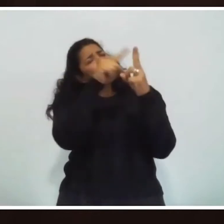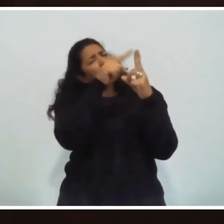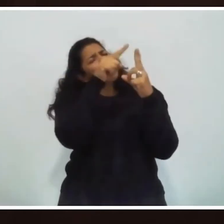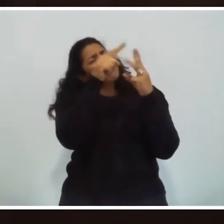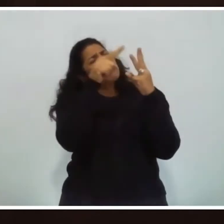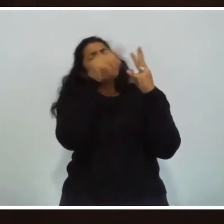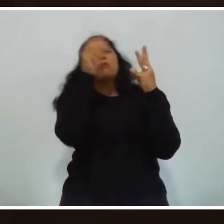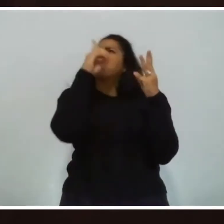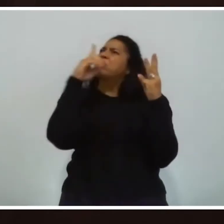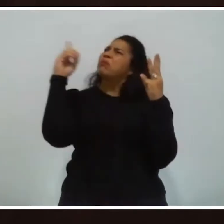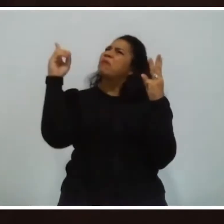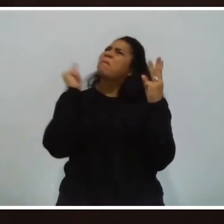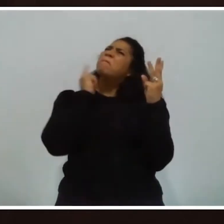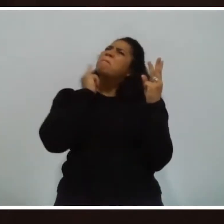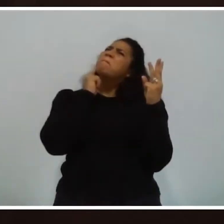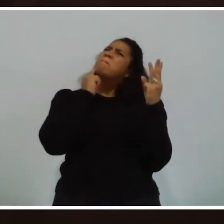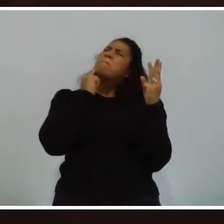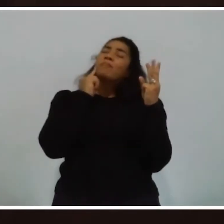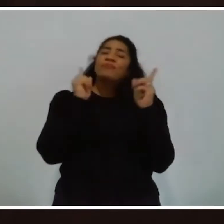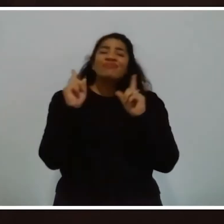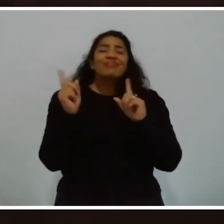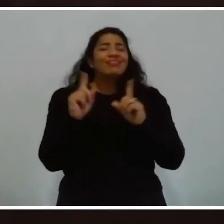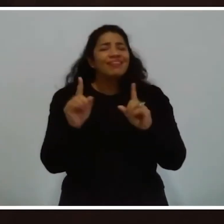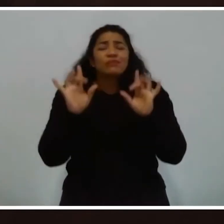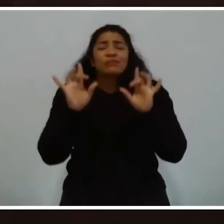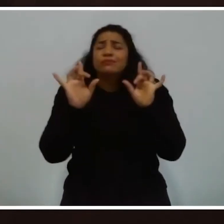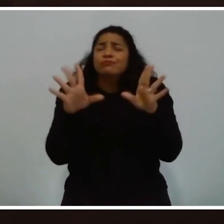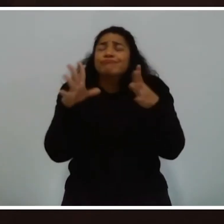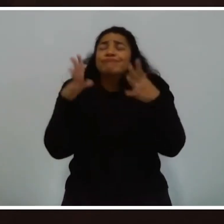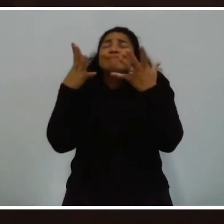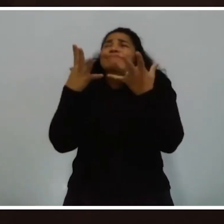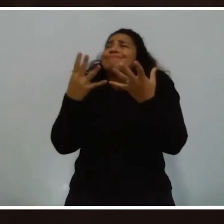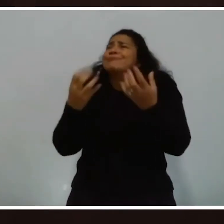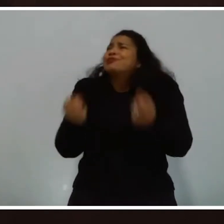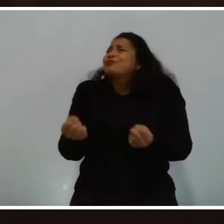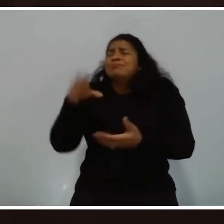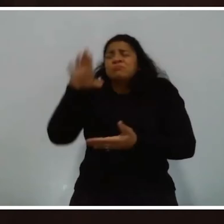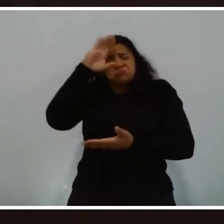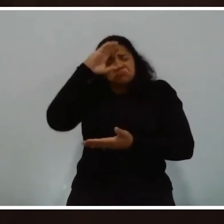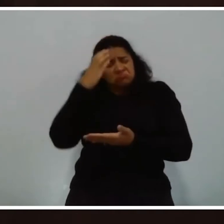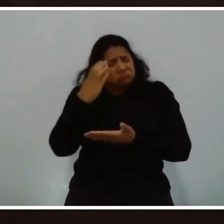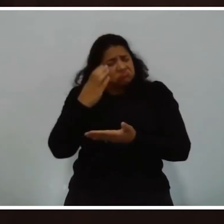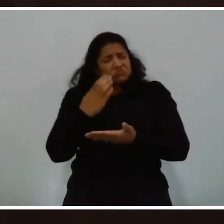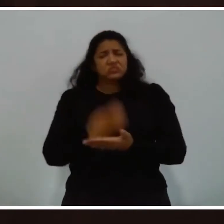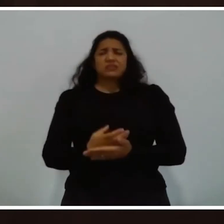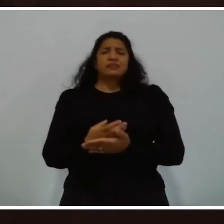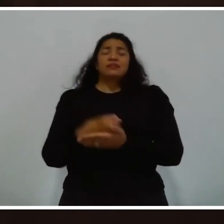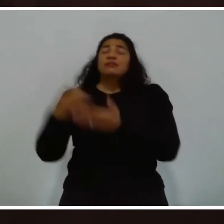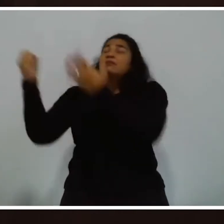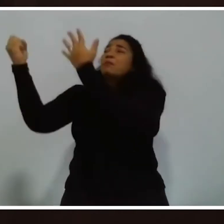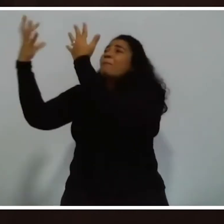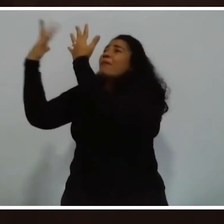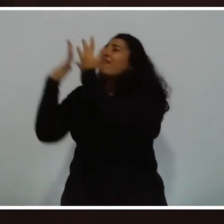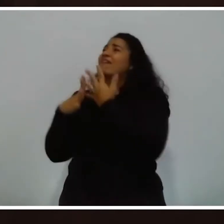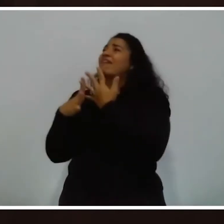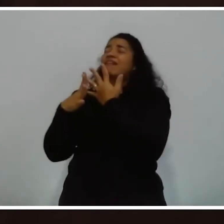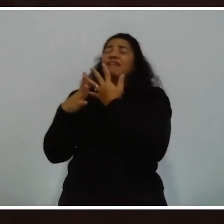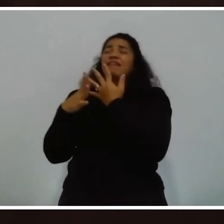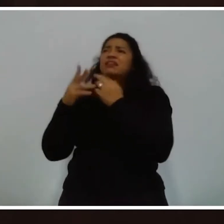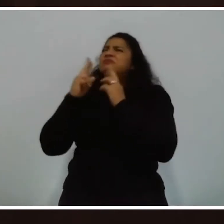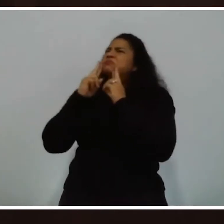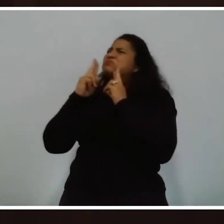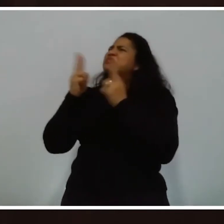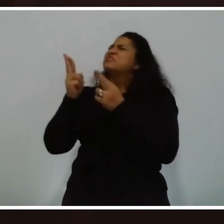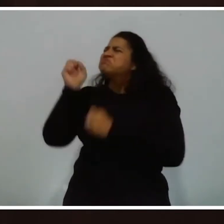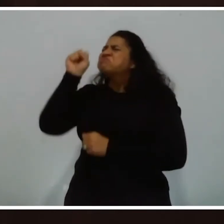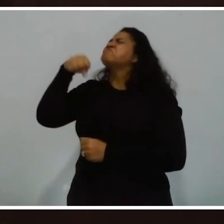você simplesmente aceitar, receber como uma revelação e dizer sim, amém.